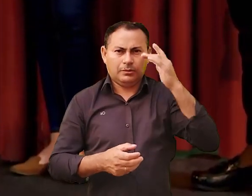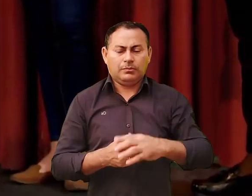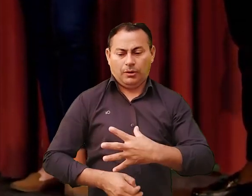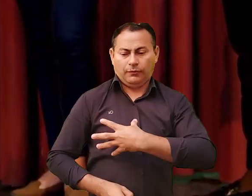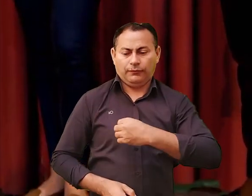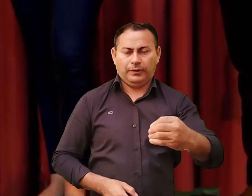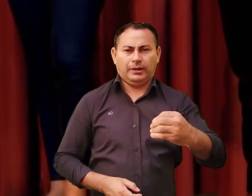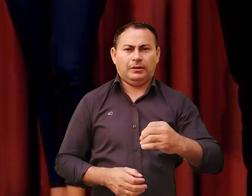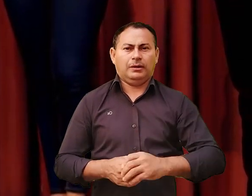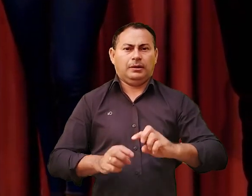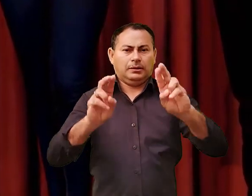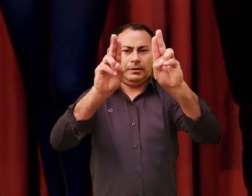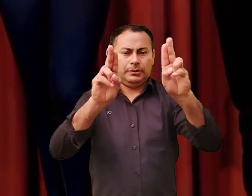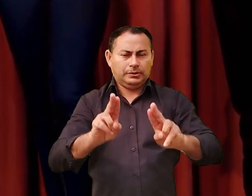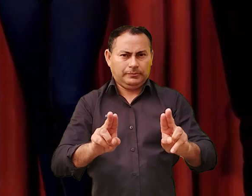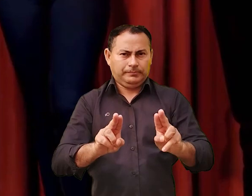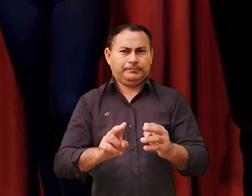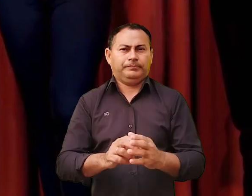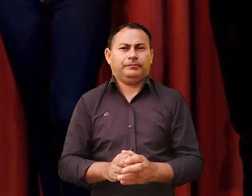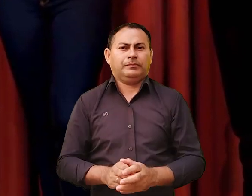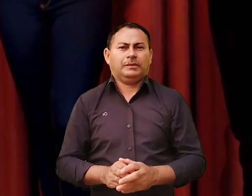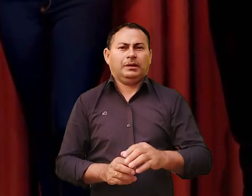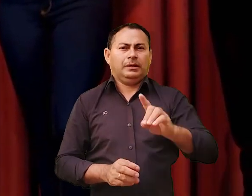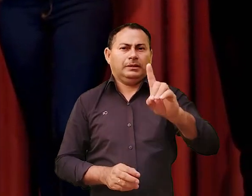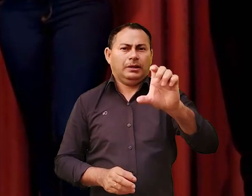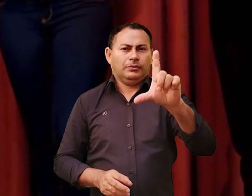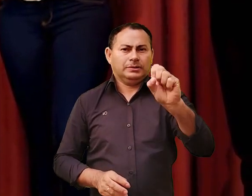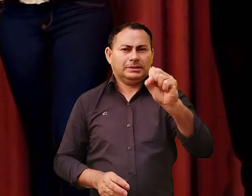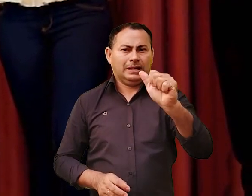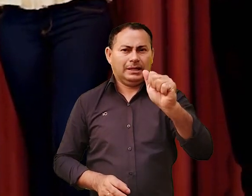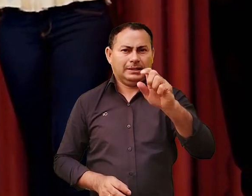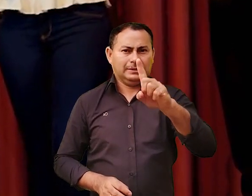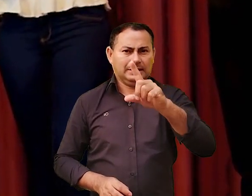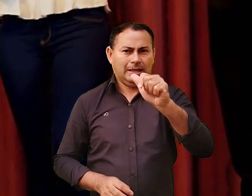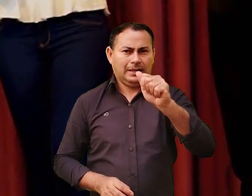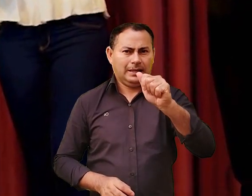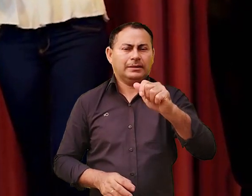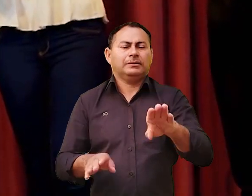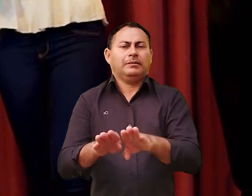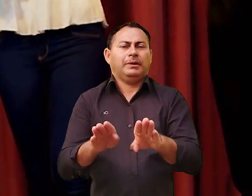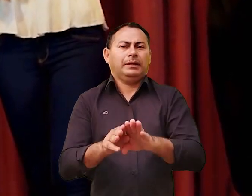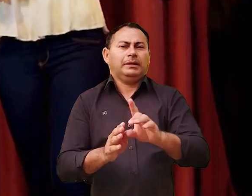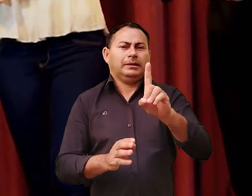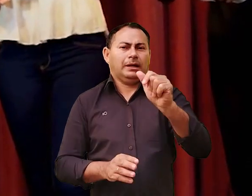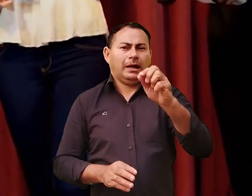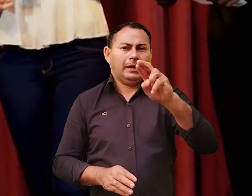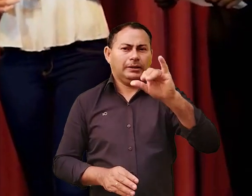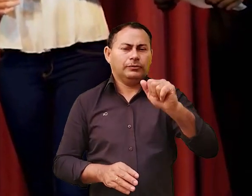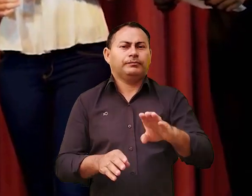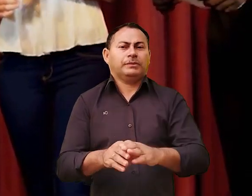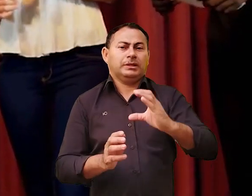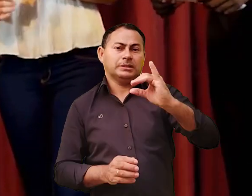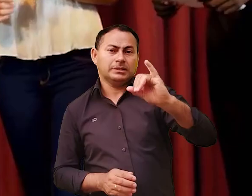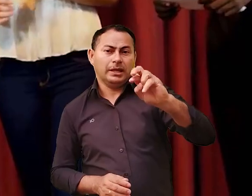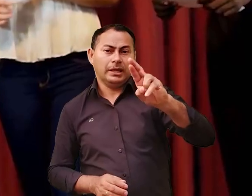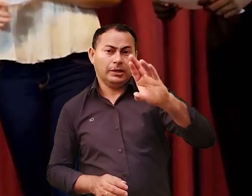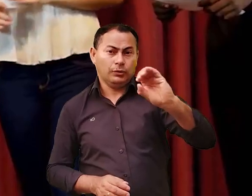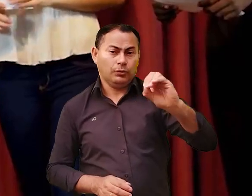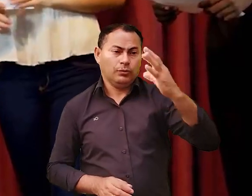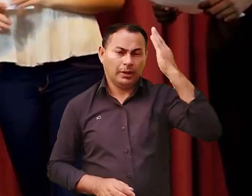o filho de Nabucodonosor, Belsazar, Dário, rei dos Medos, Ciro o